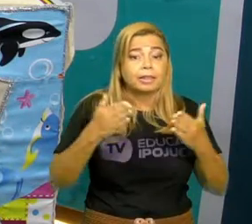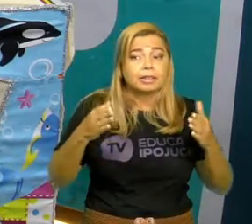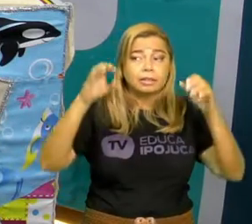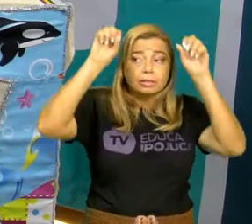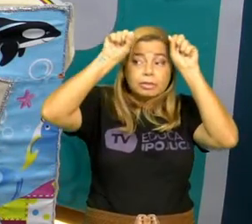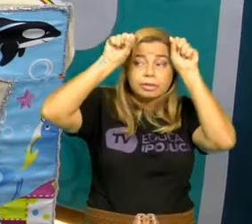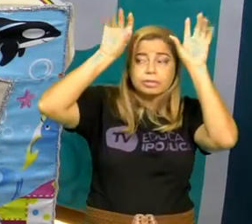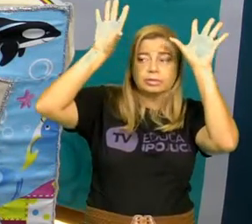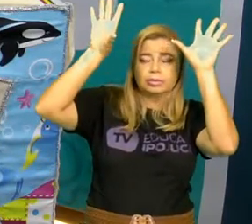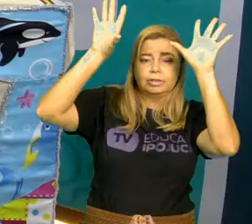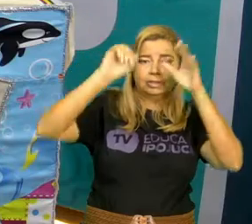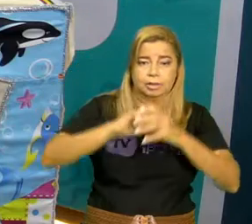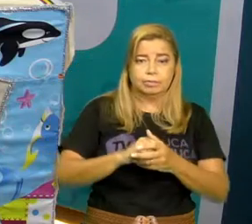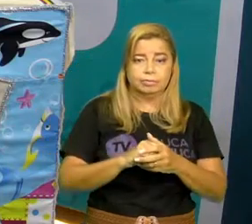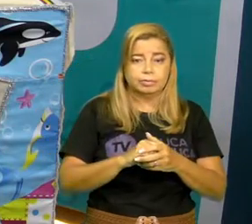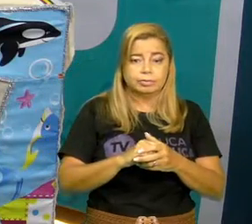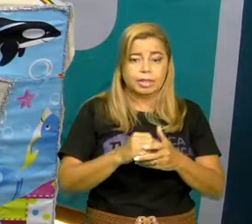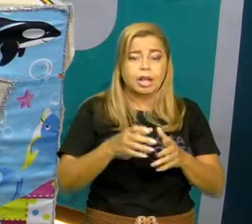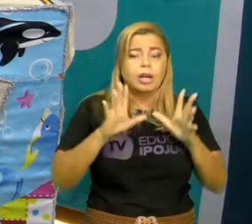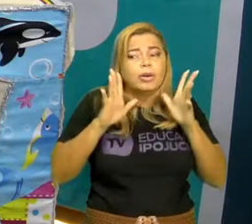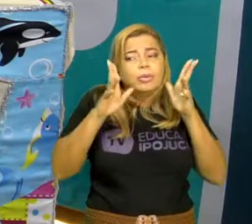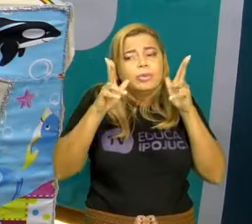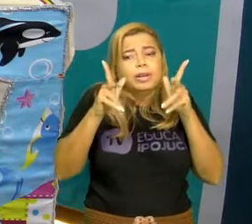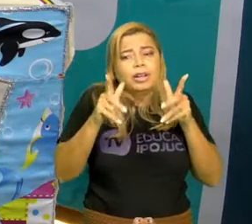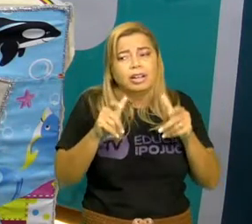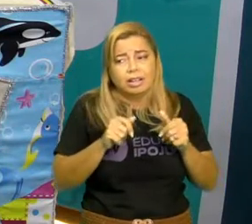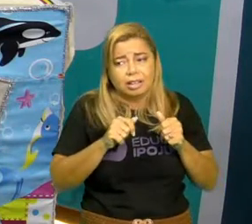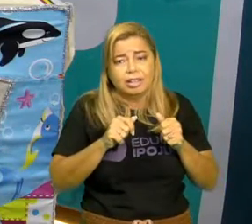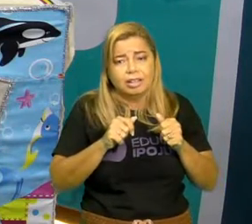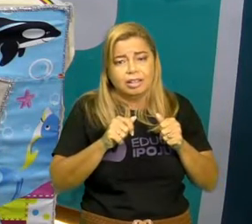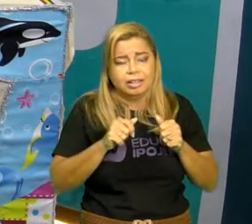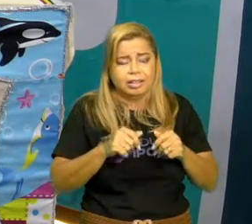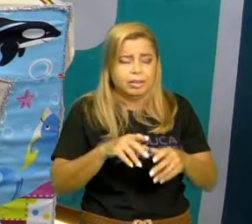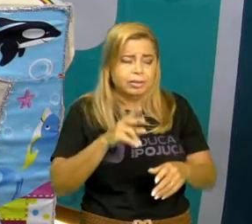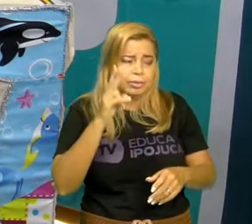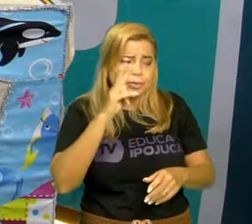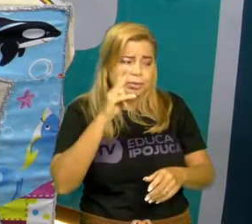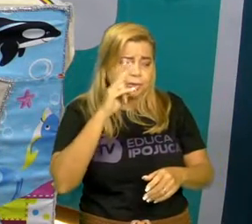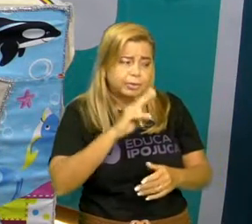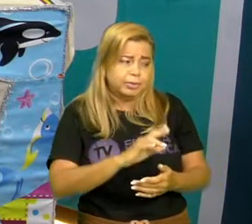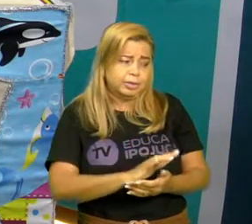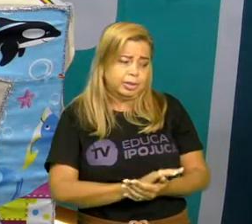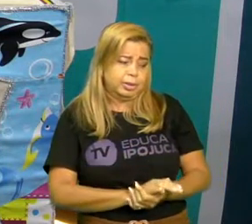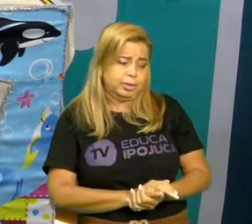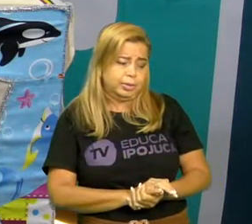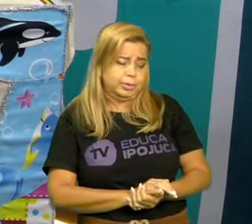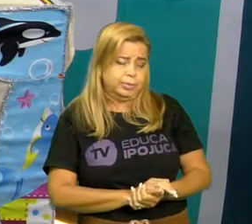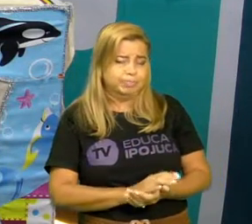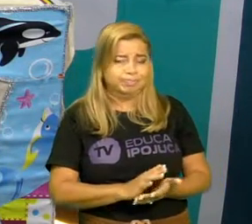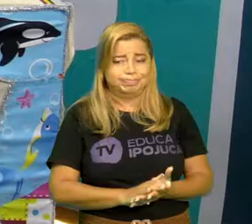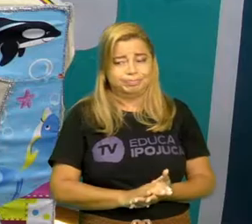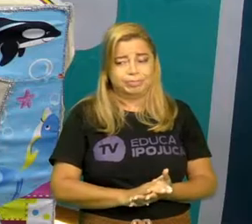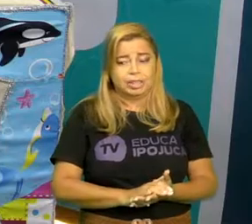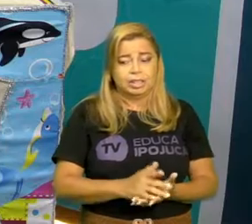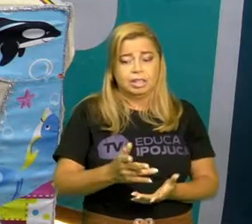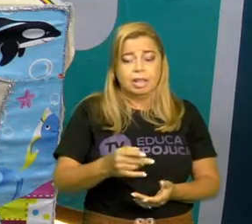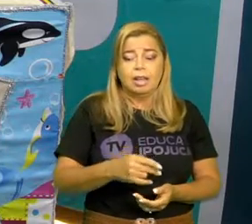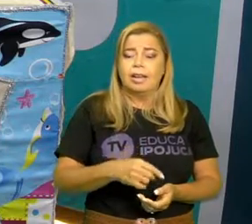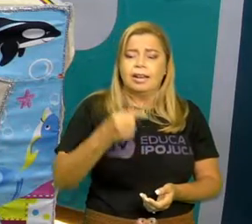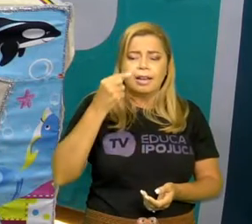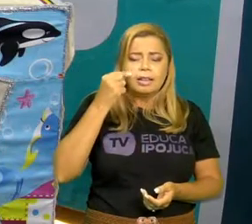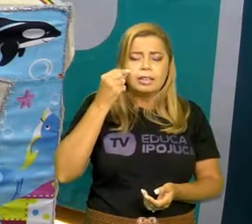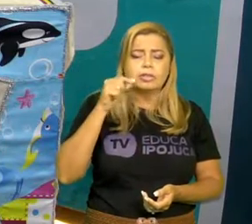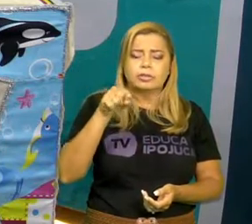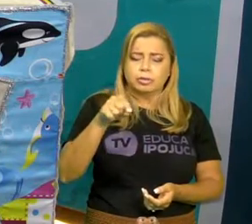Leiturinha, o leão teve pena do ratinho. Ah, seu ratinho, você foi muito